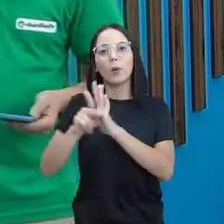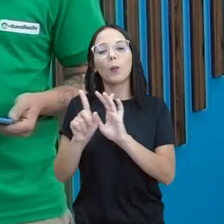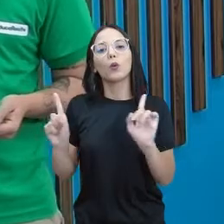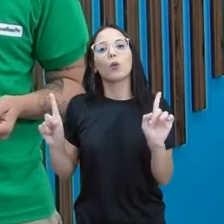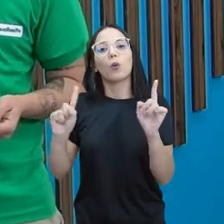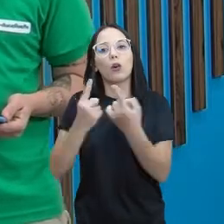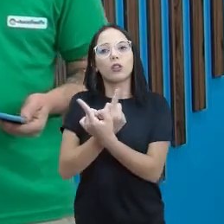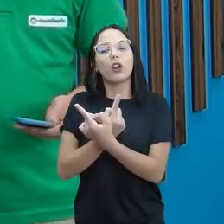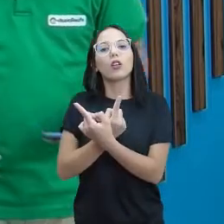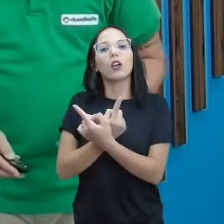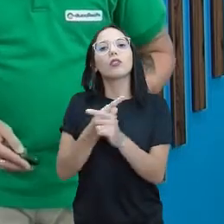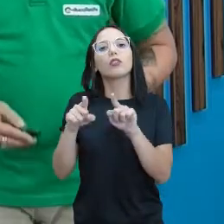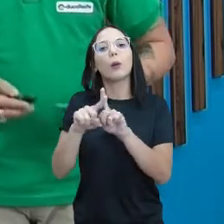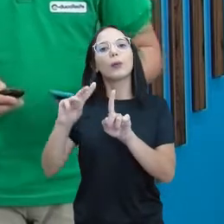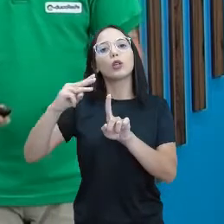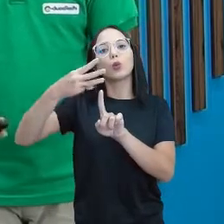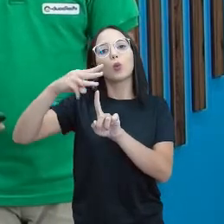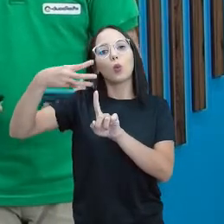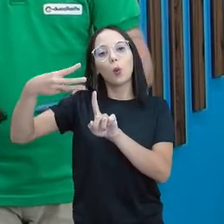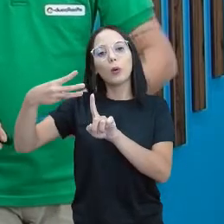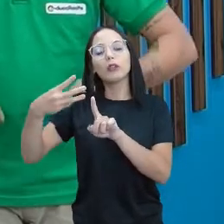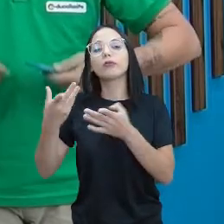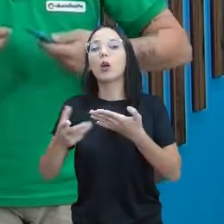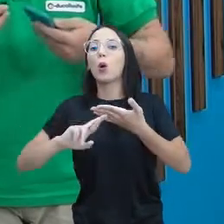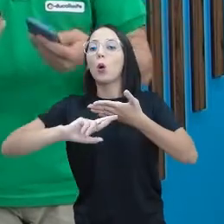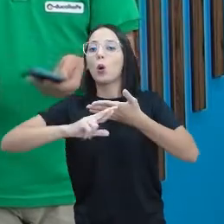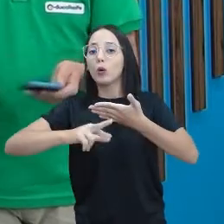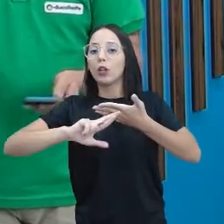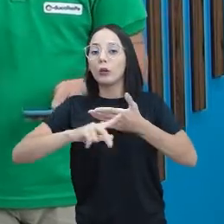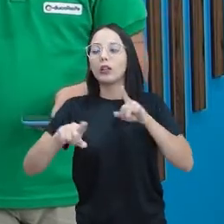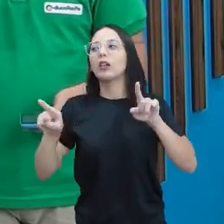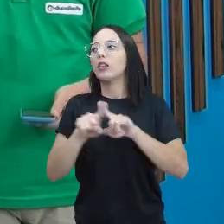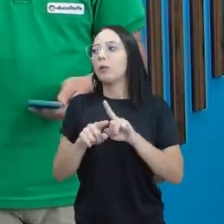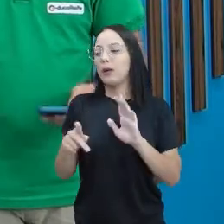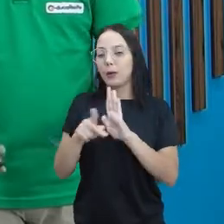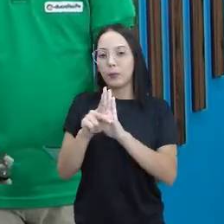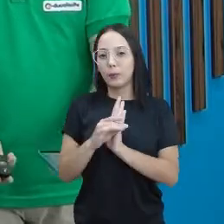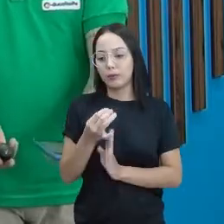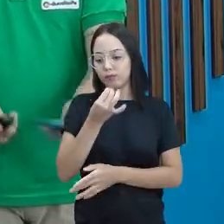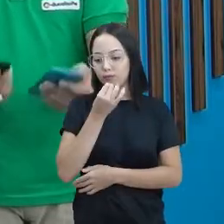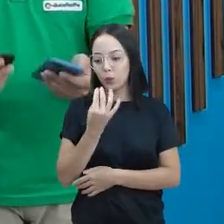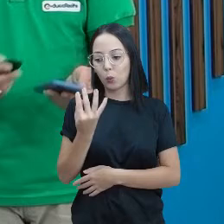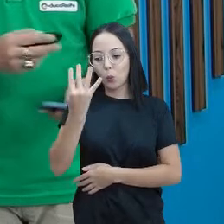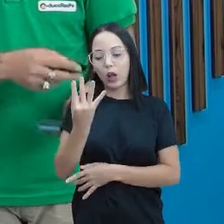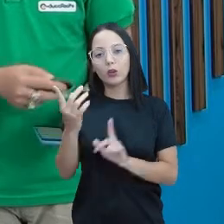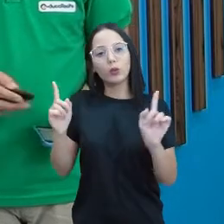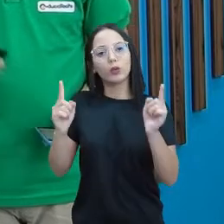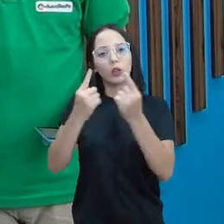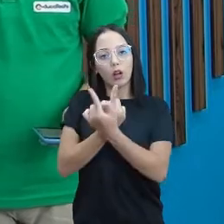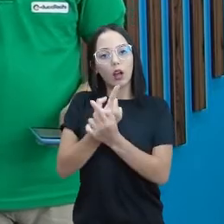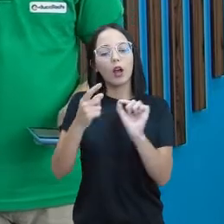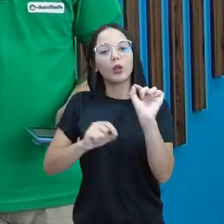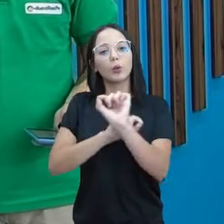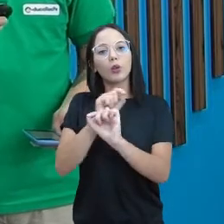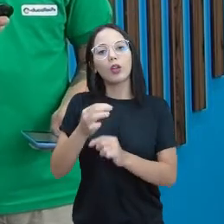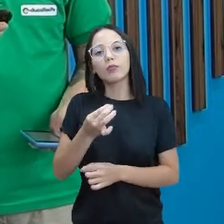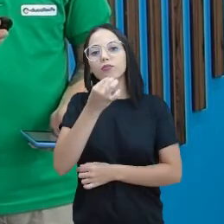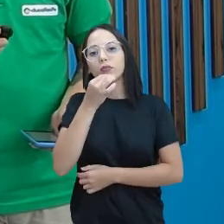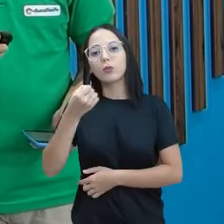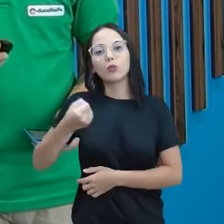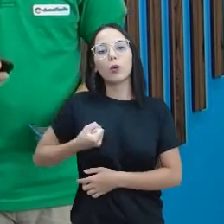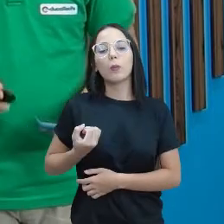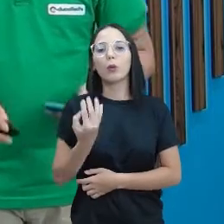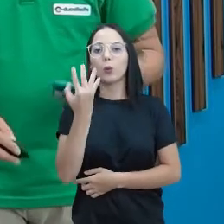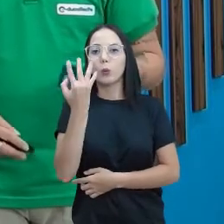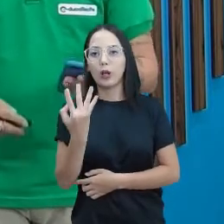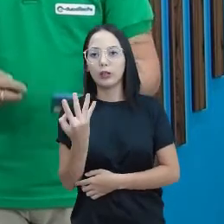a raiz cúbica. Consequentemente, a potência de expoente 4 tem como inversa a raiz de índice 4, tá